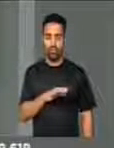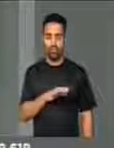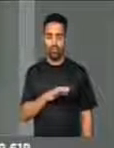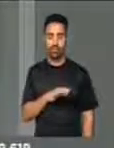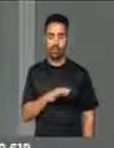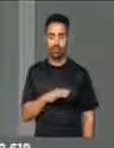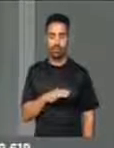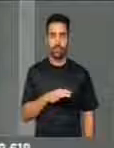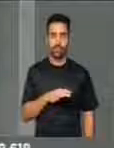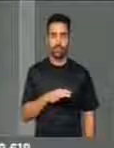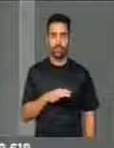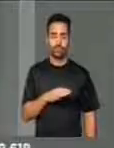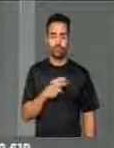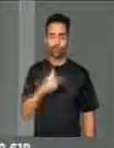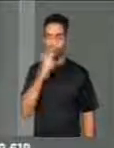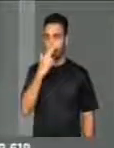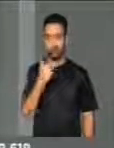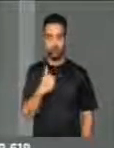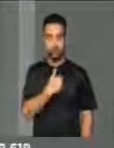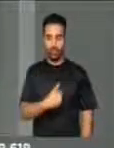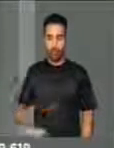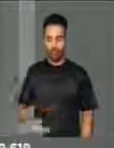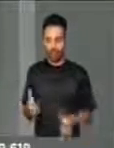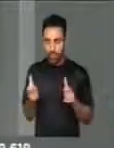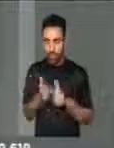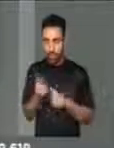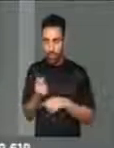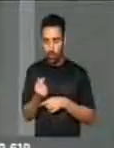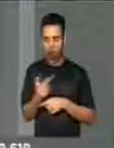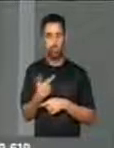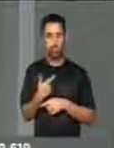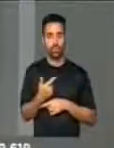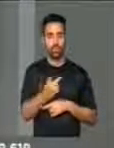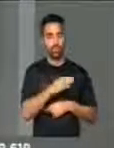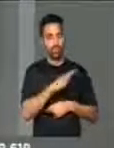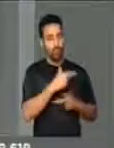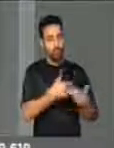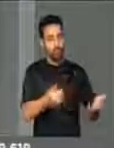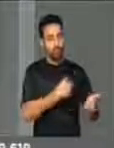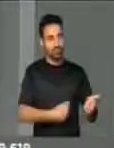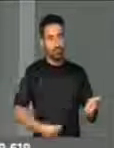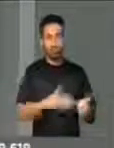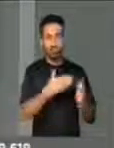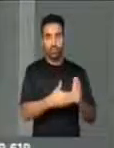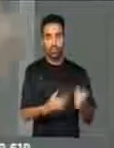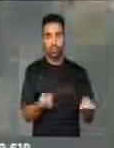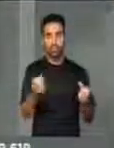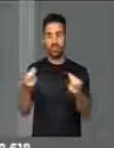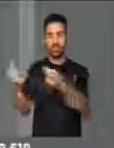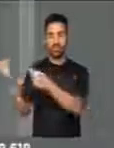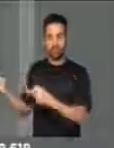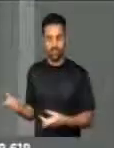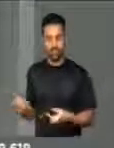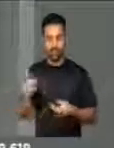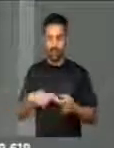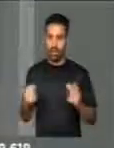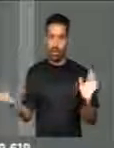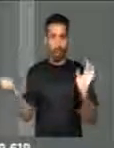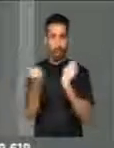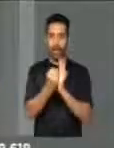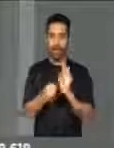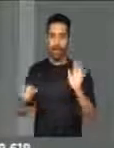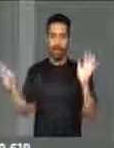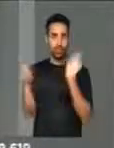uma lógica de Estado mínimo, de entrega do patrimônio público brasileiro, que é a marca que vem